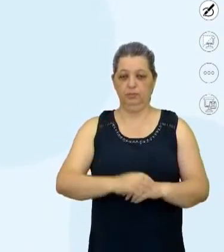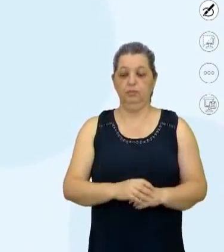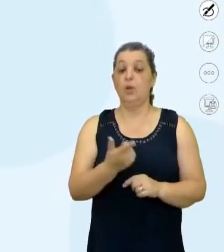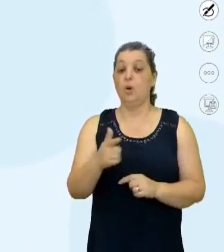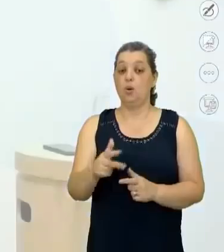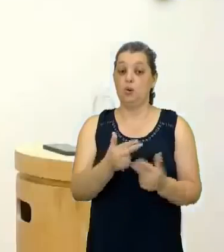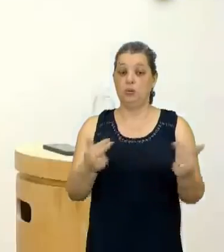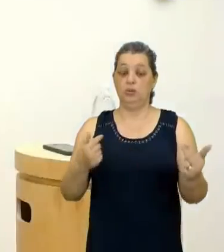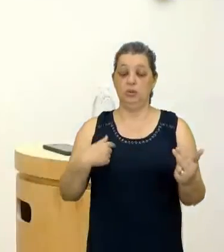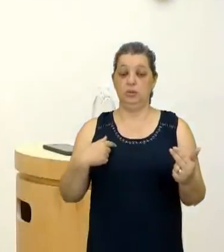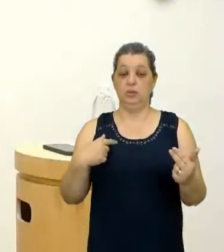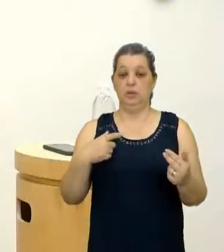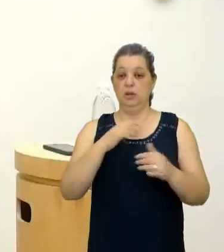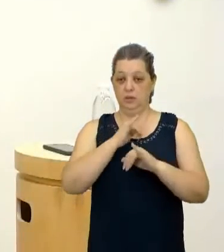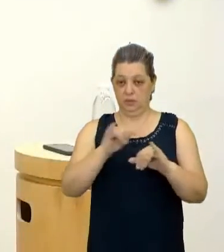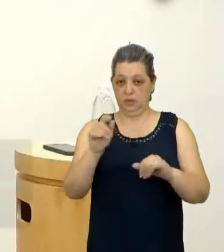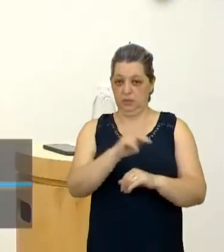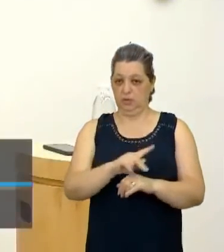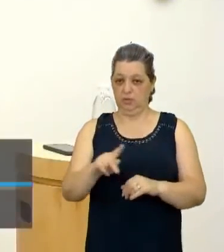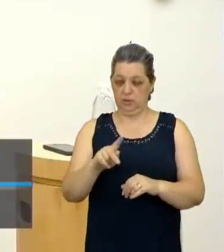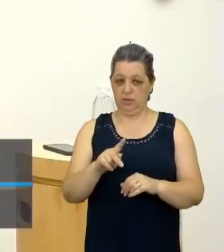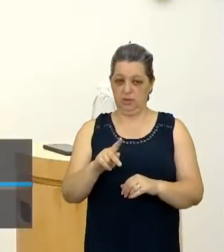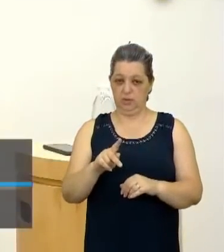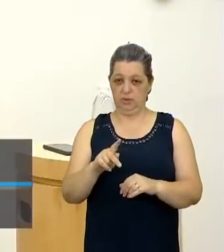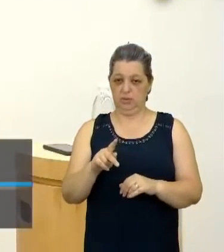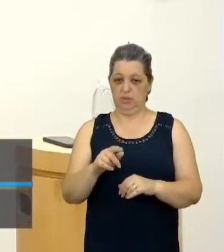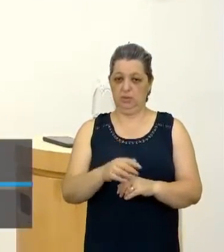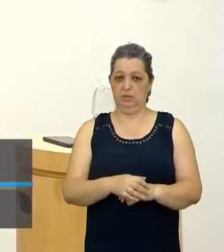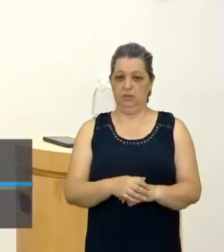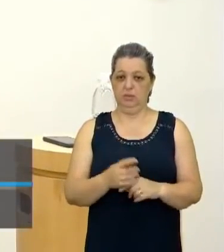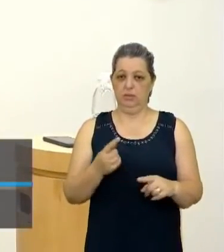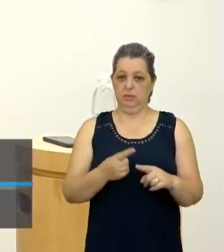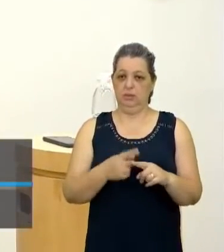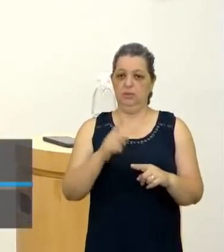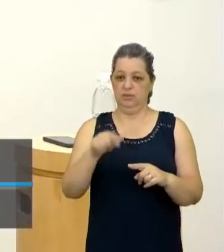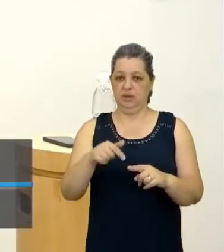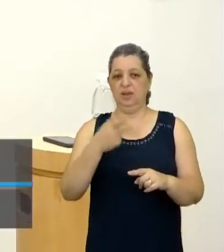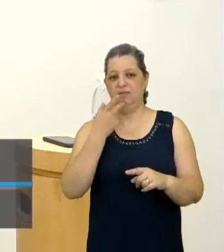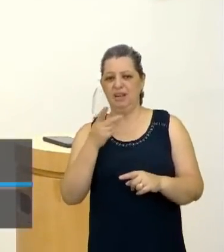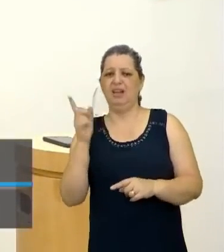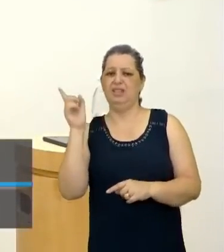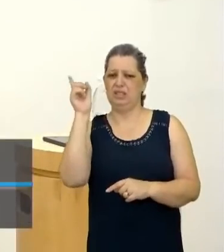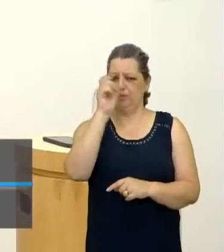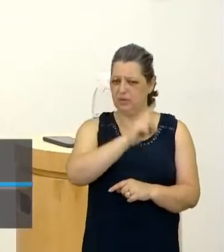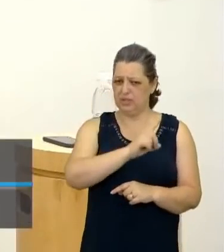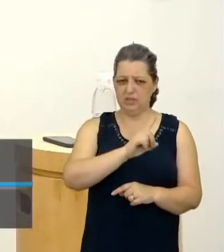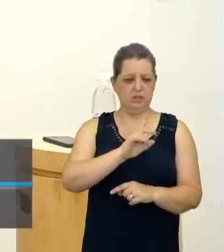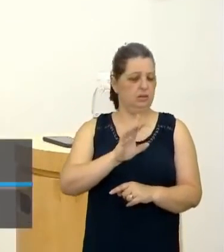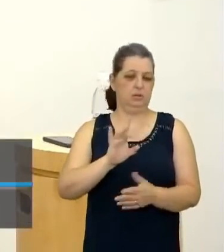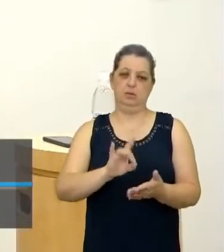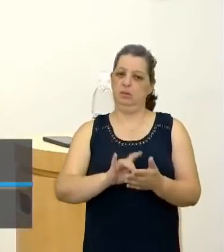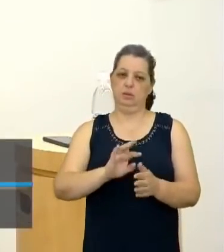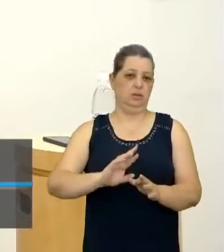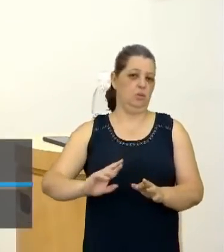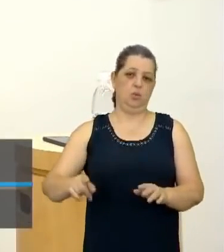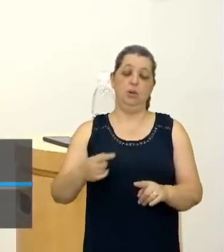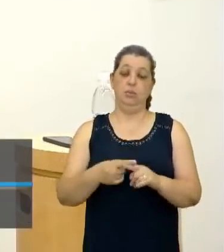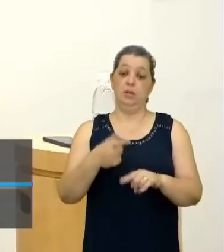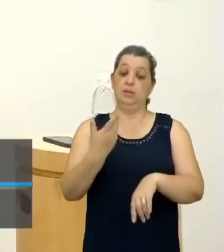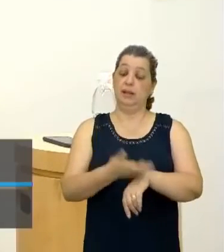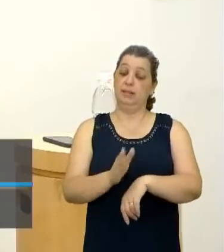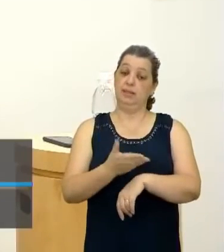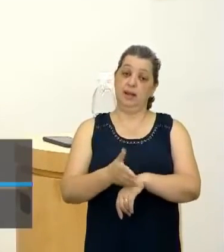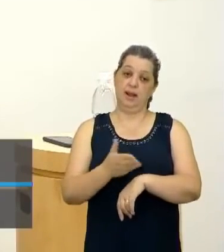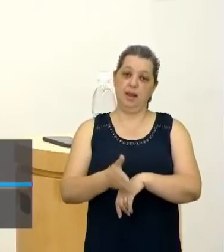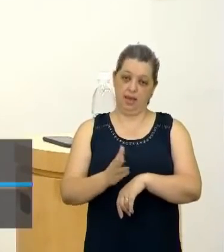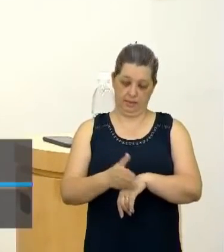chamar a atenção dos professores, eu espero que vocês não digam para os seus alunos que essas coisas são difíceis, porque na verdade não são. A gente só precisa treinar um